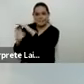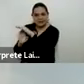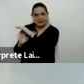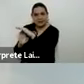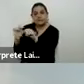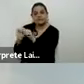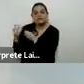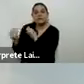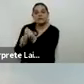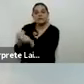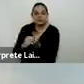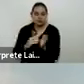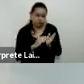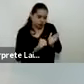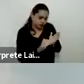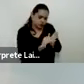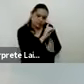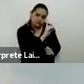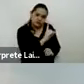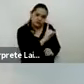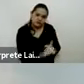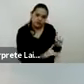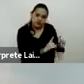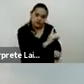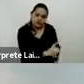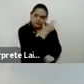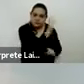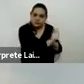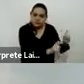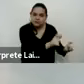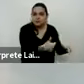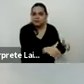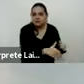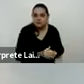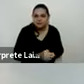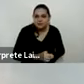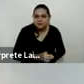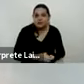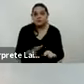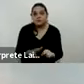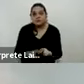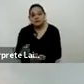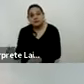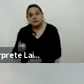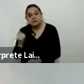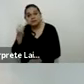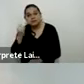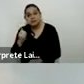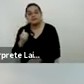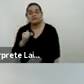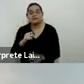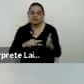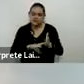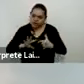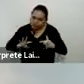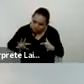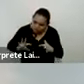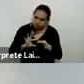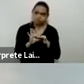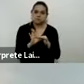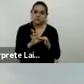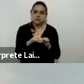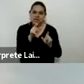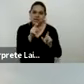empresa, a importância do sindicato estar mobilizado, a importância do trabalhador ter um sindicato forte,